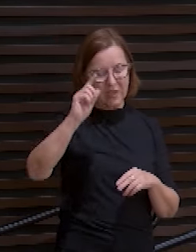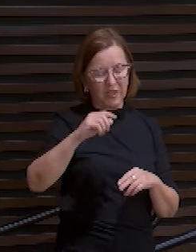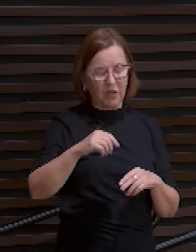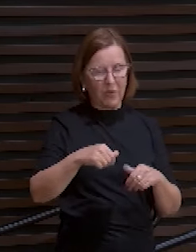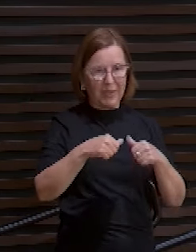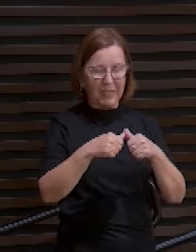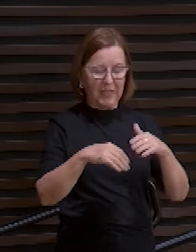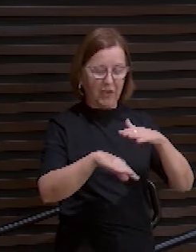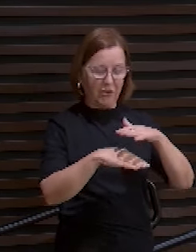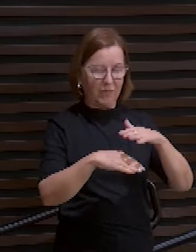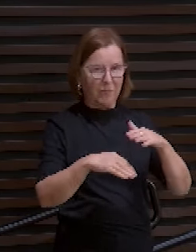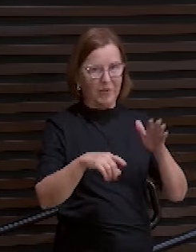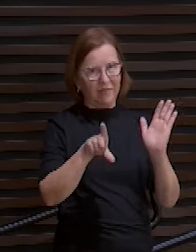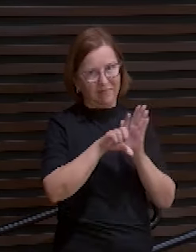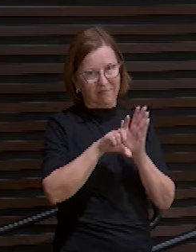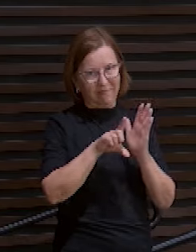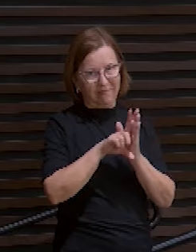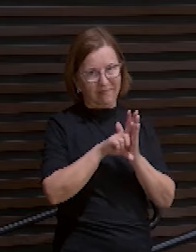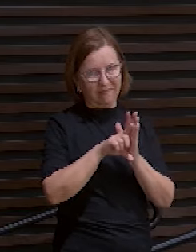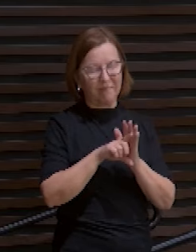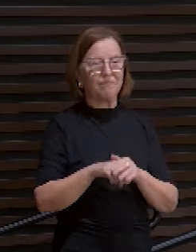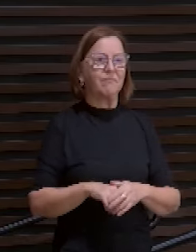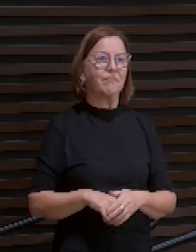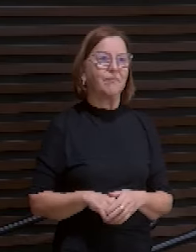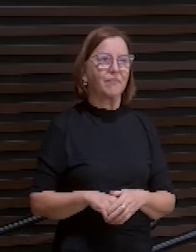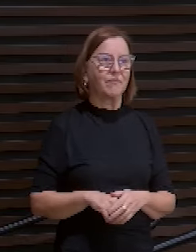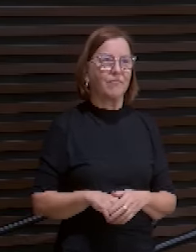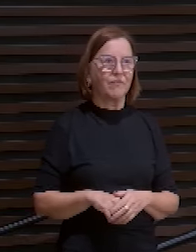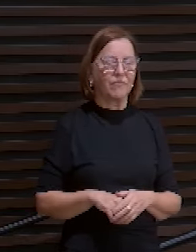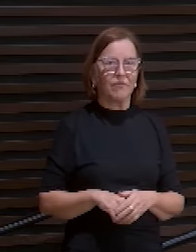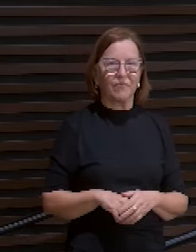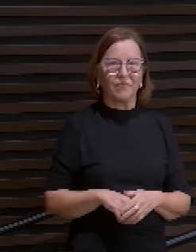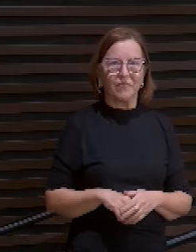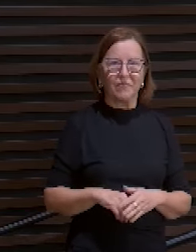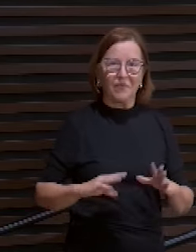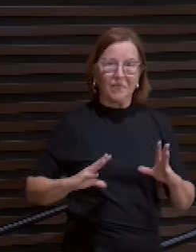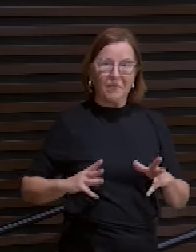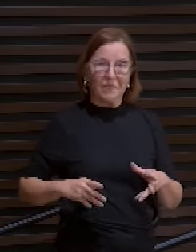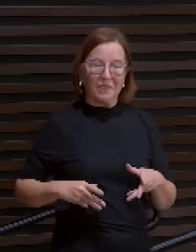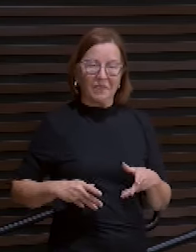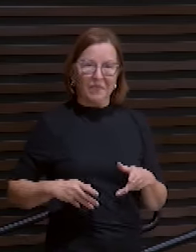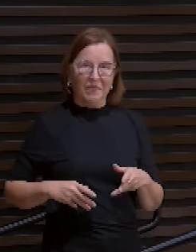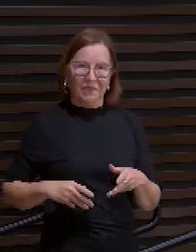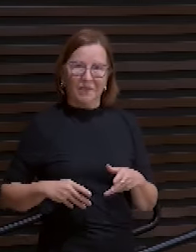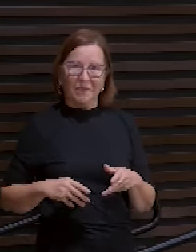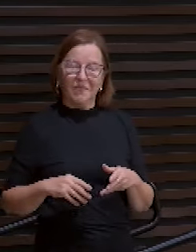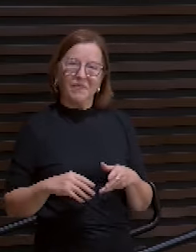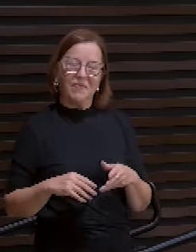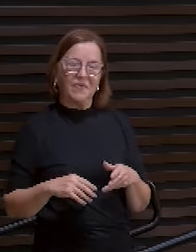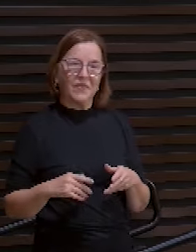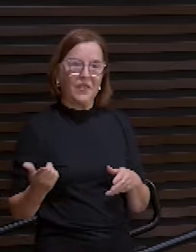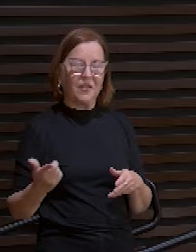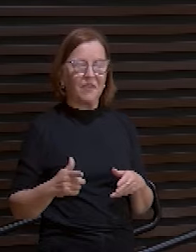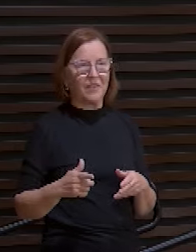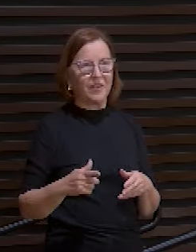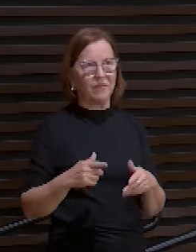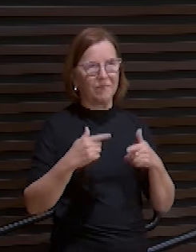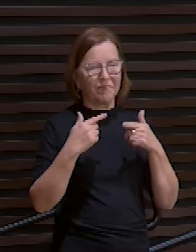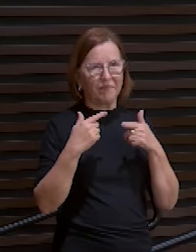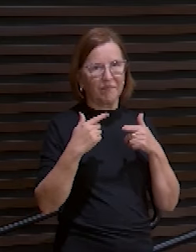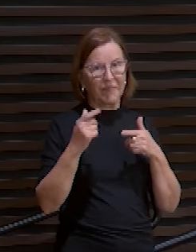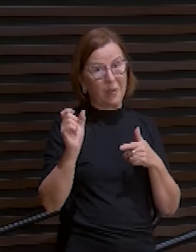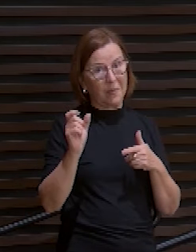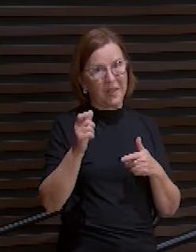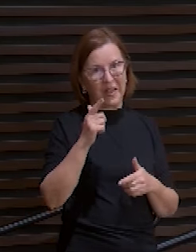a Lei a carne traduz o termo grego sarx que são os